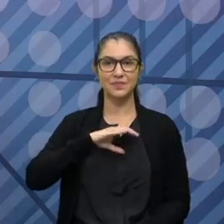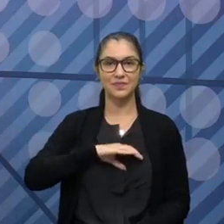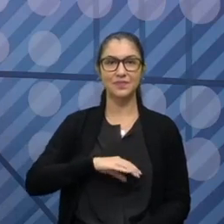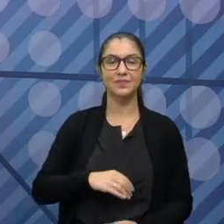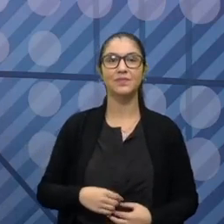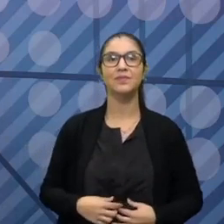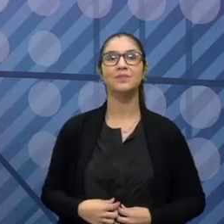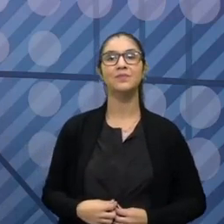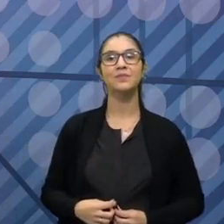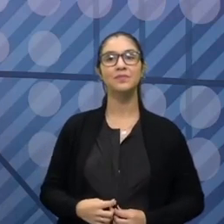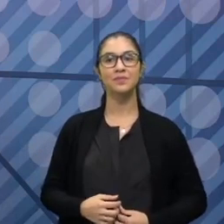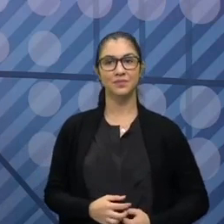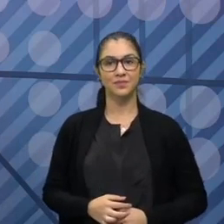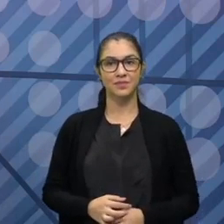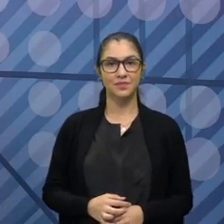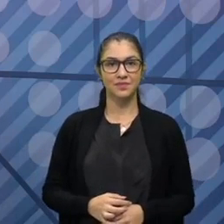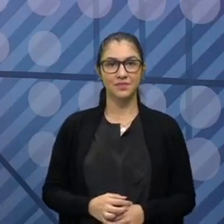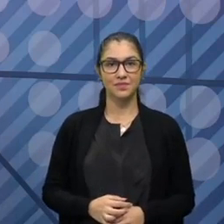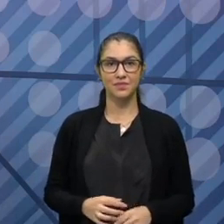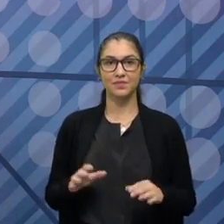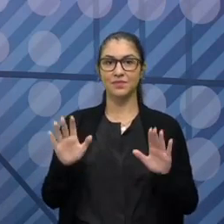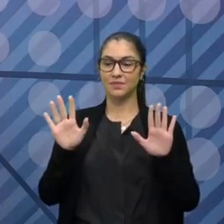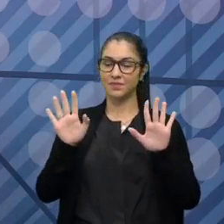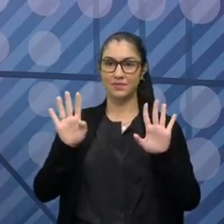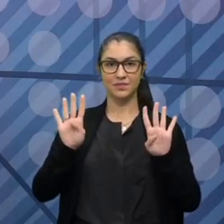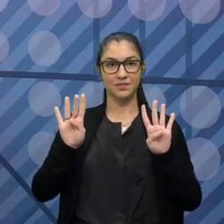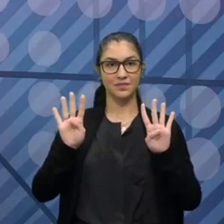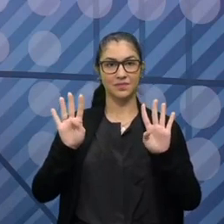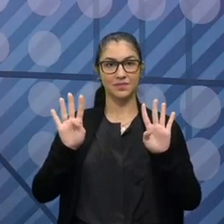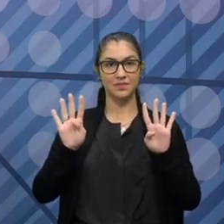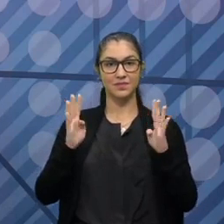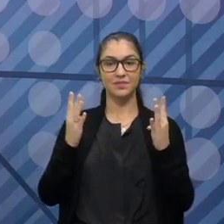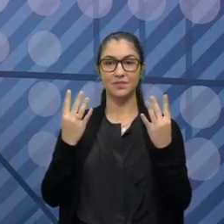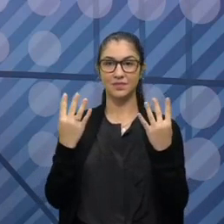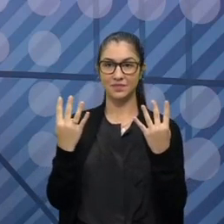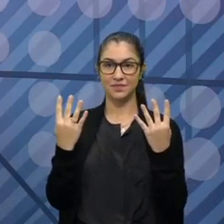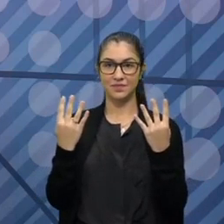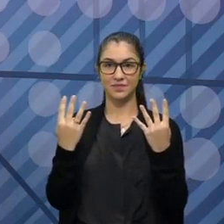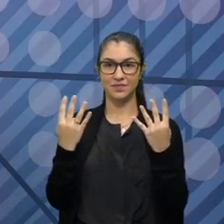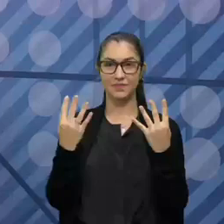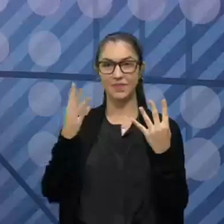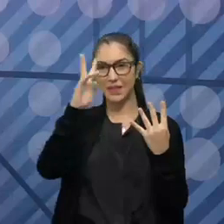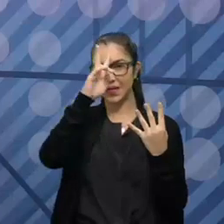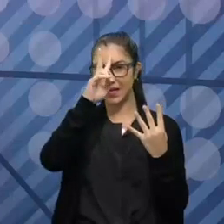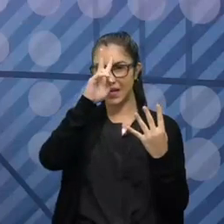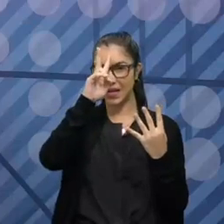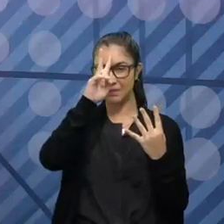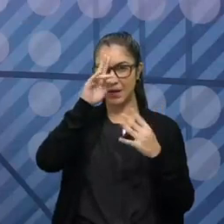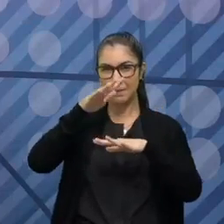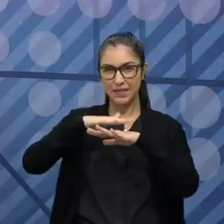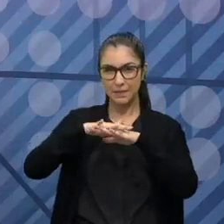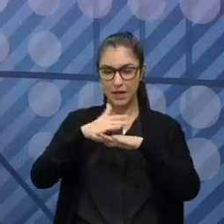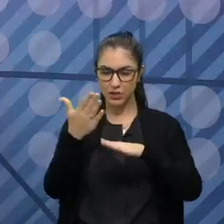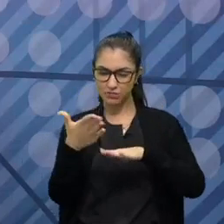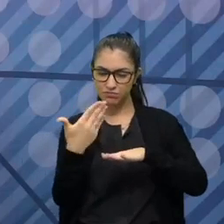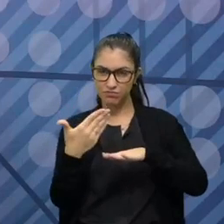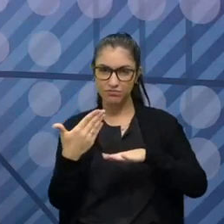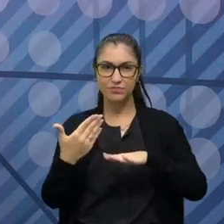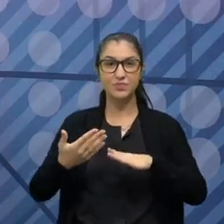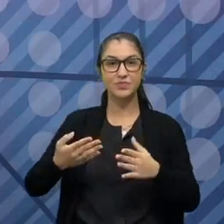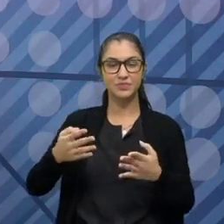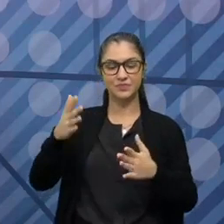português. Matemática, essa configuração de mãos. Lembra o quadriculado do caderno de matemática, ok? Então,